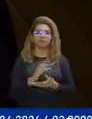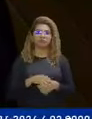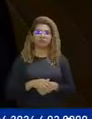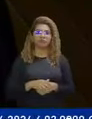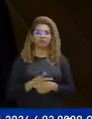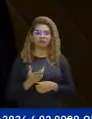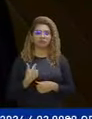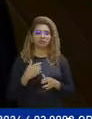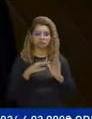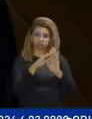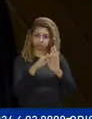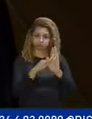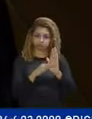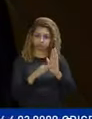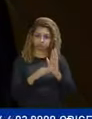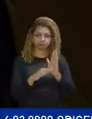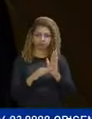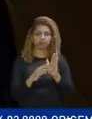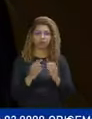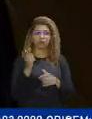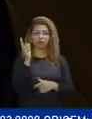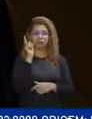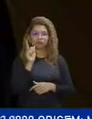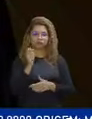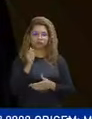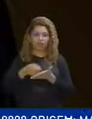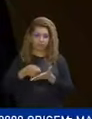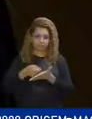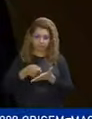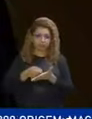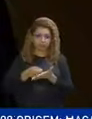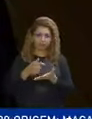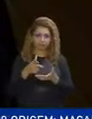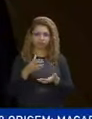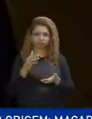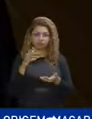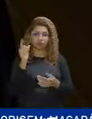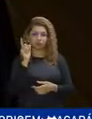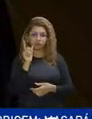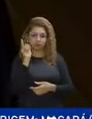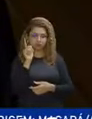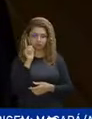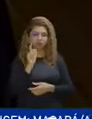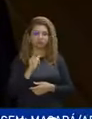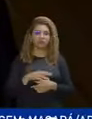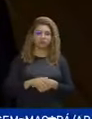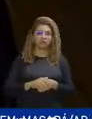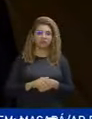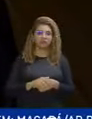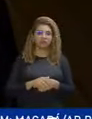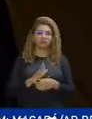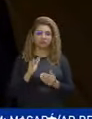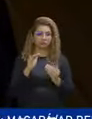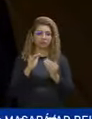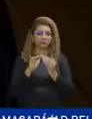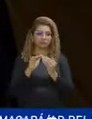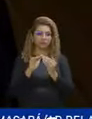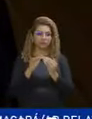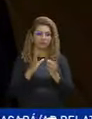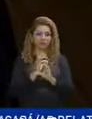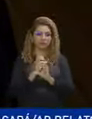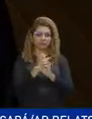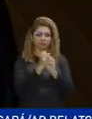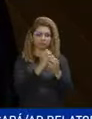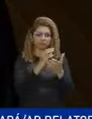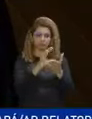conseguinte, cumpridas as obrigações impostas pela norma de regência interessada, o deferimento da regularização das contas é medida que se